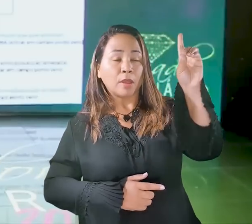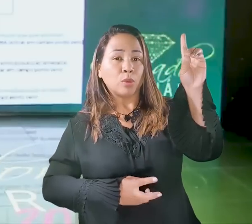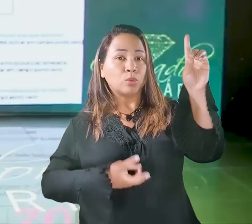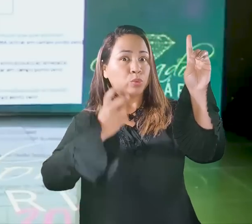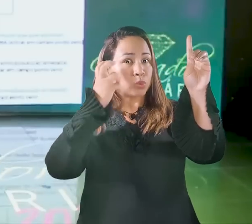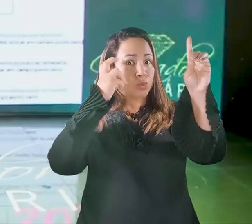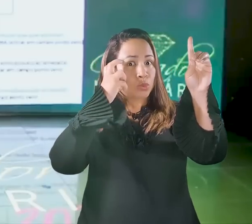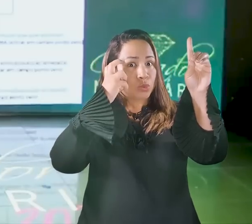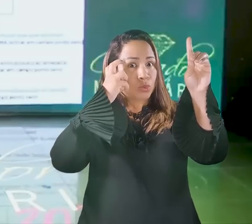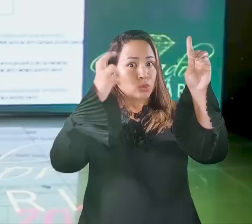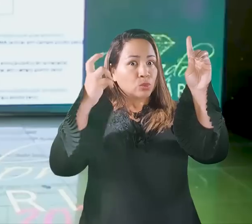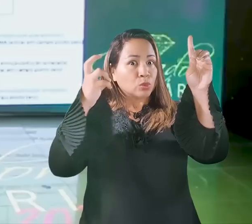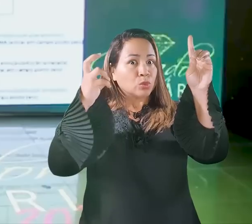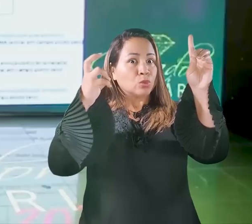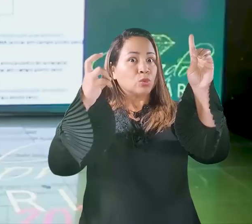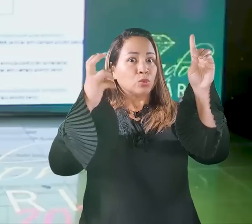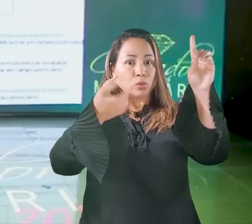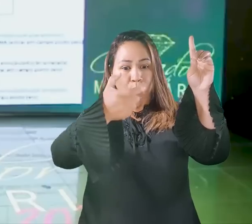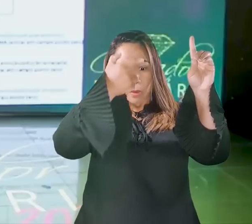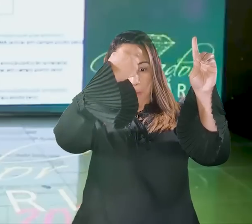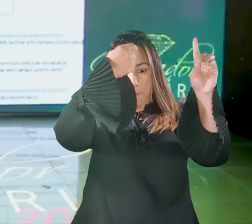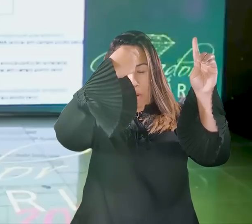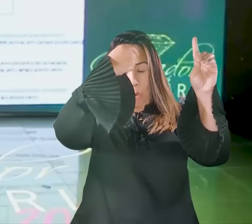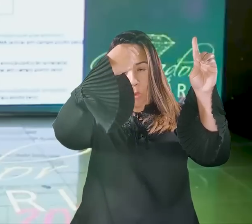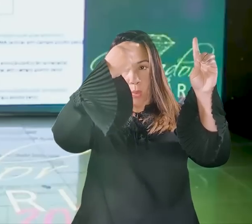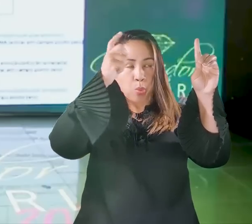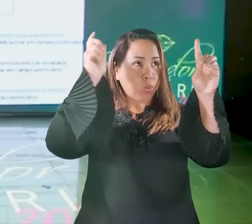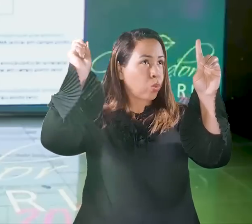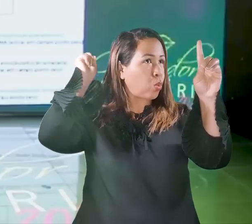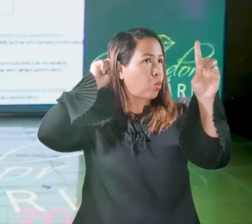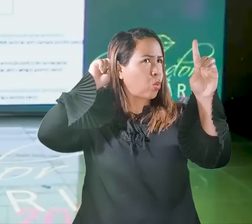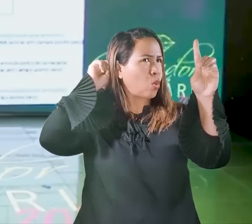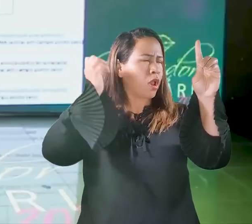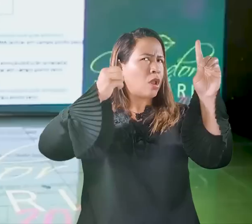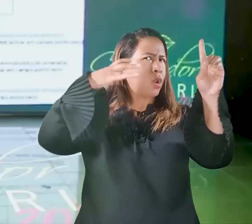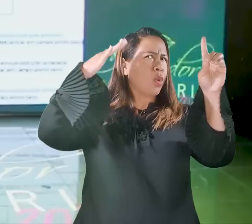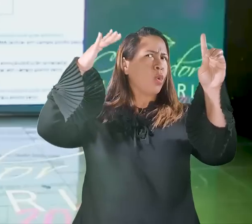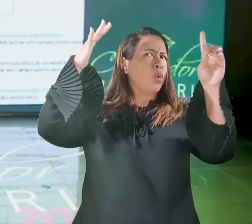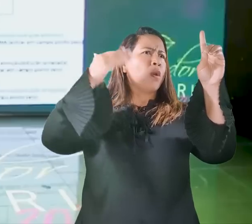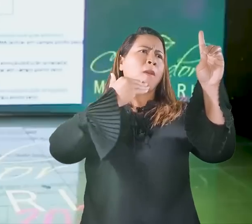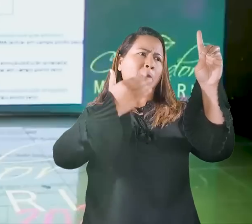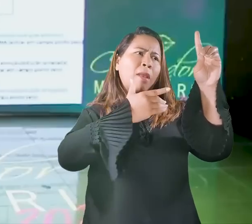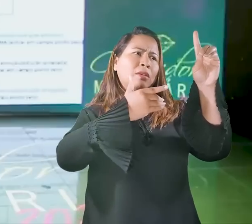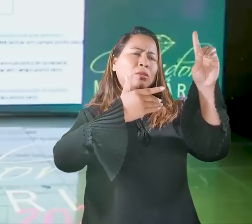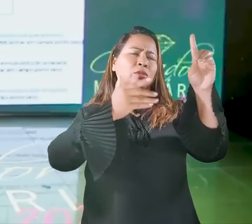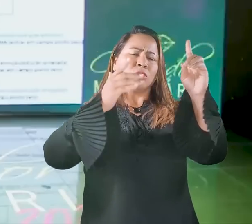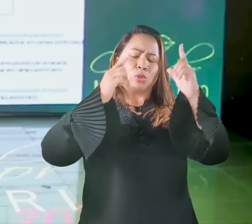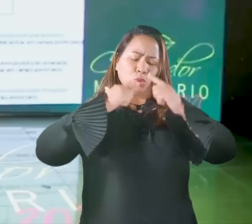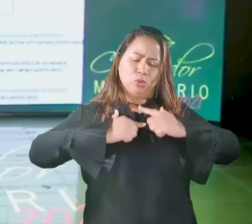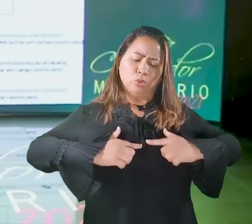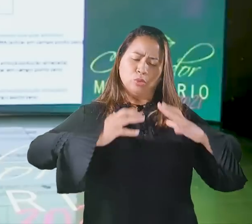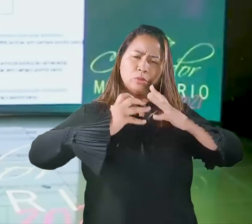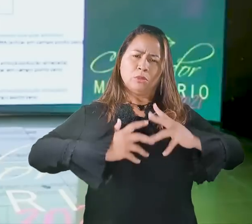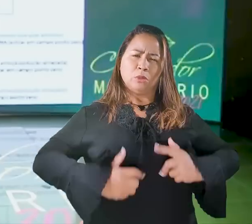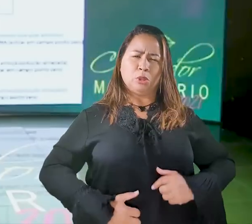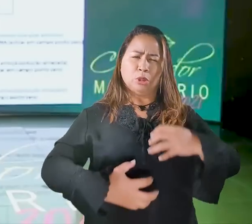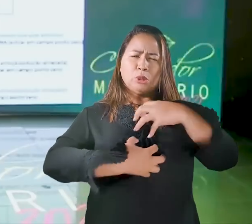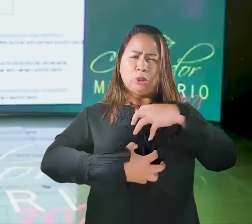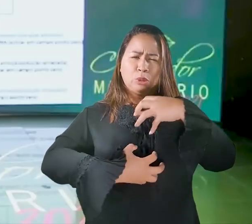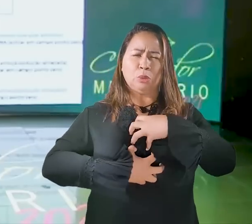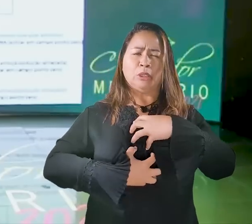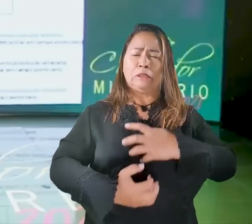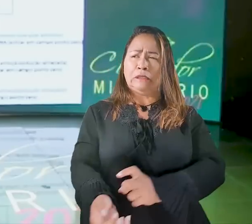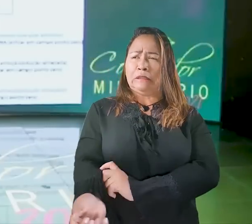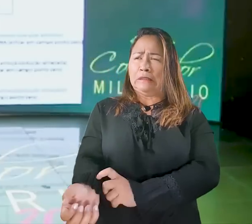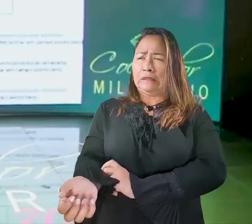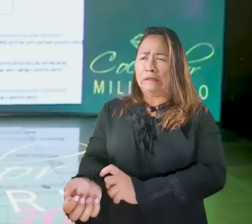comando. Consciência, presença divina de luz, limpa em mim. Sentimento de escassez, sentimento de inveja, de ódio, de